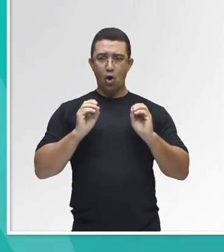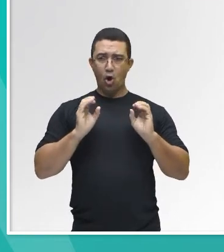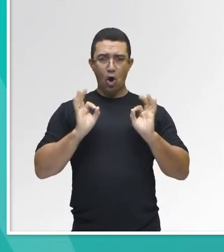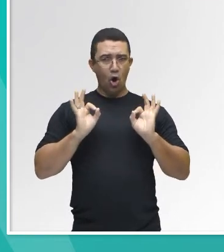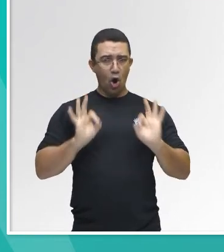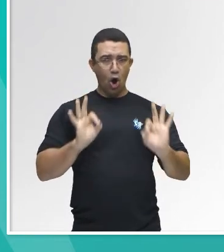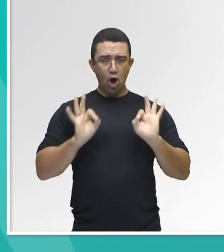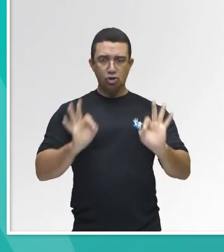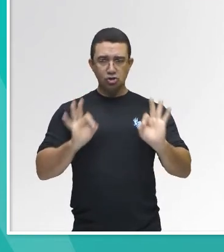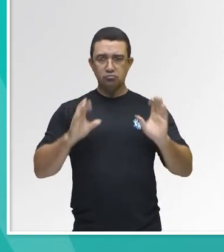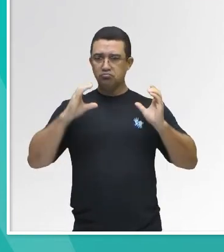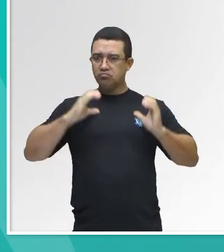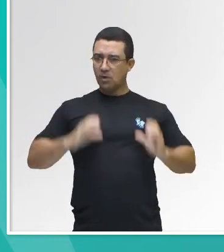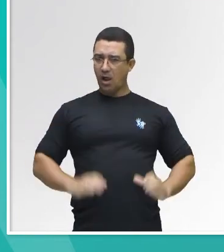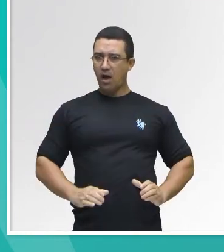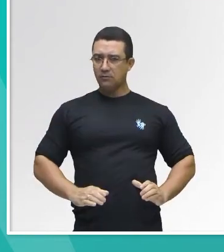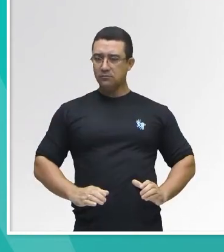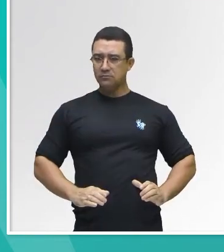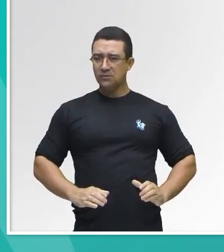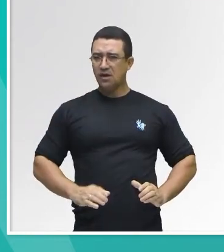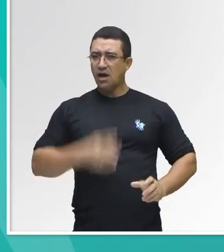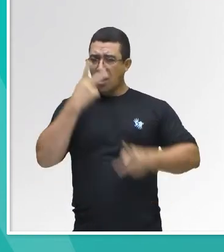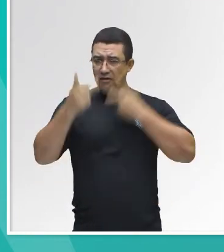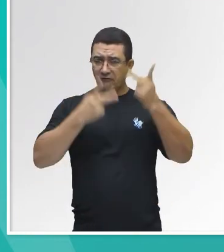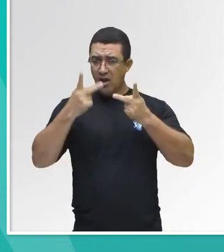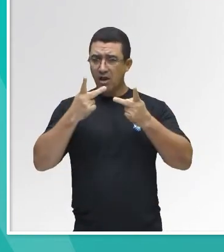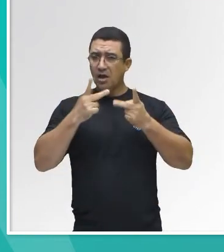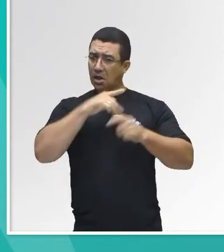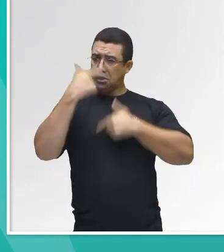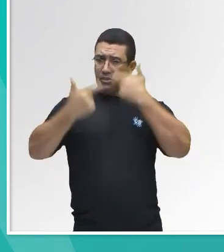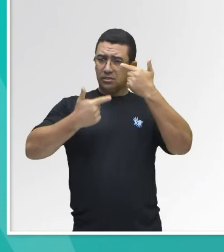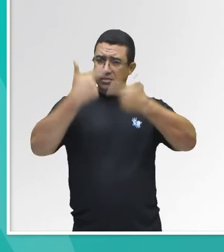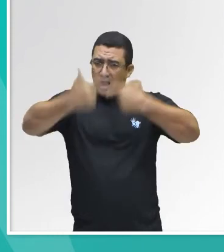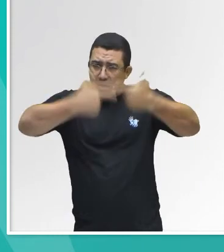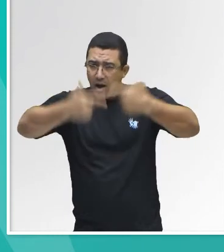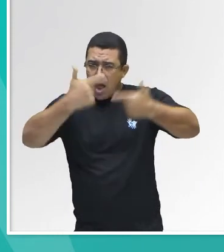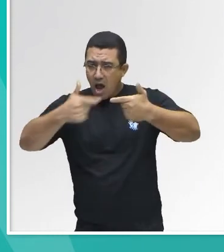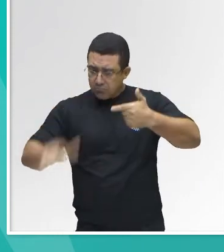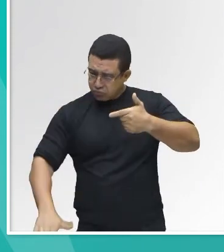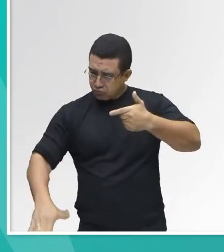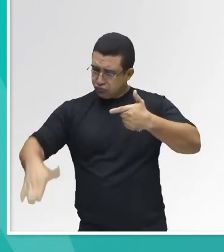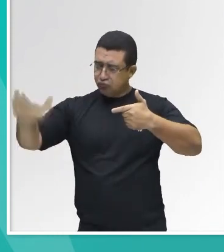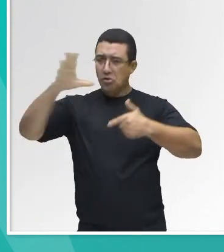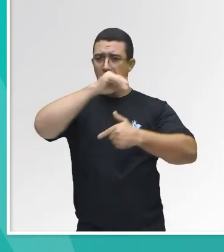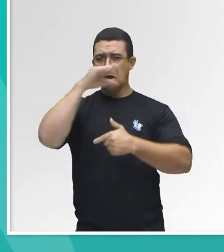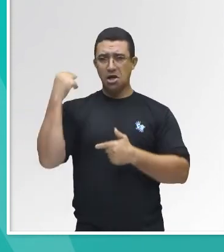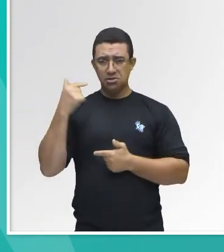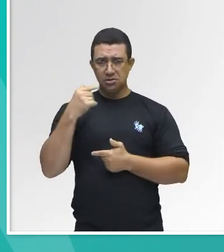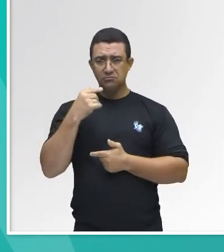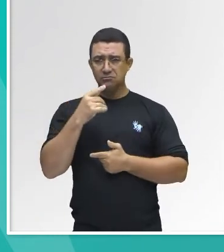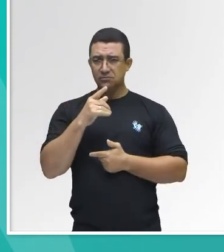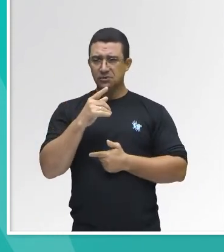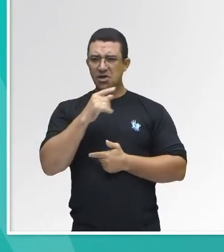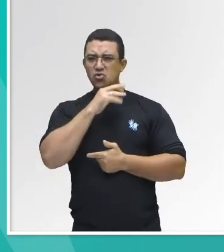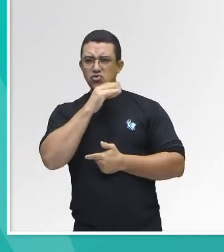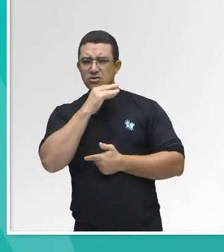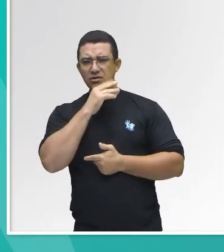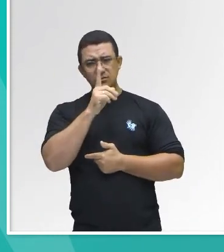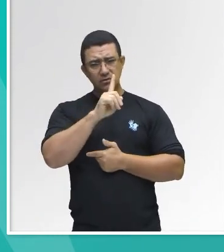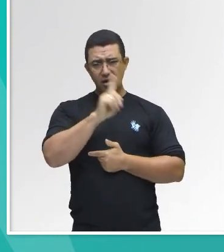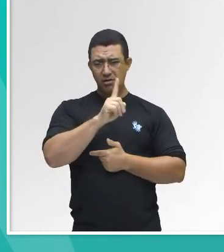Portanto, eles dizem aqui que trabalhar desde criança não faz mal a ninguém. Isso daqui é alguém emitindo